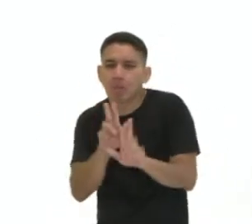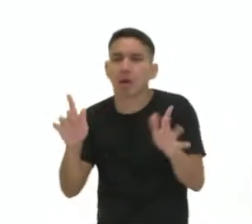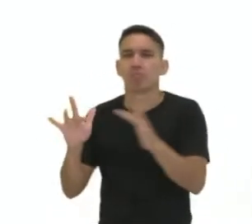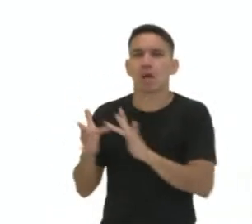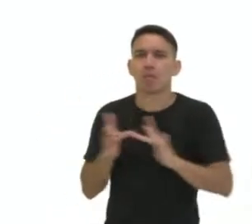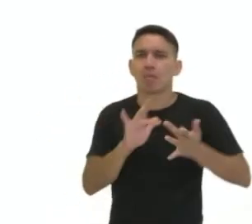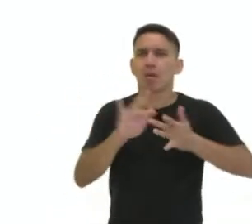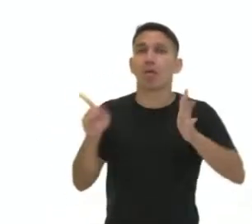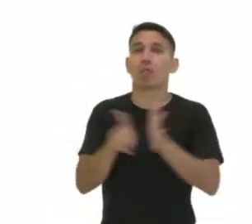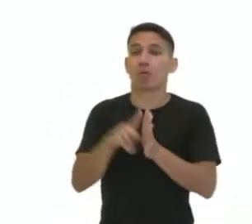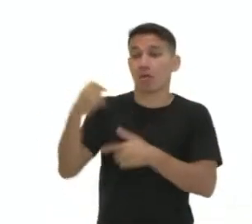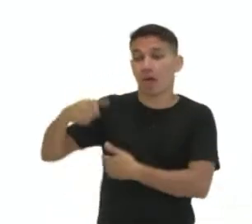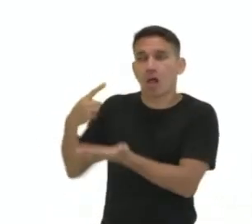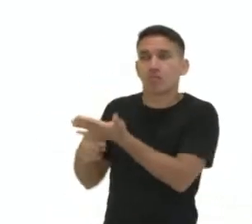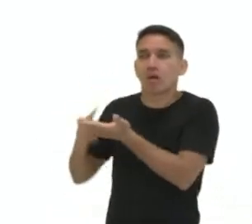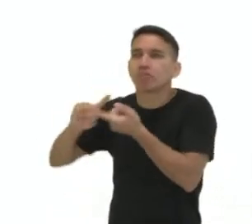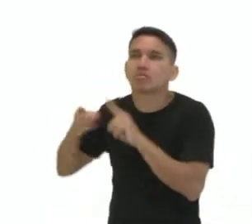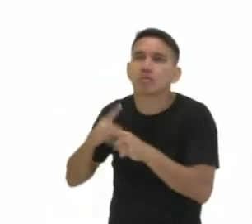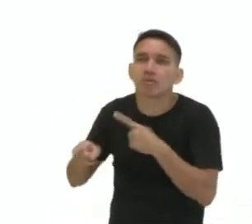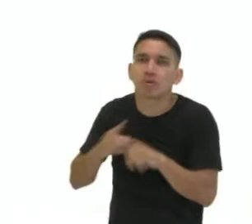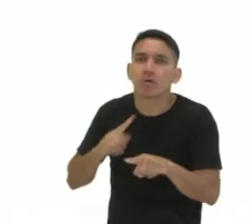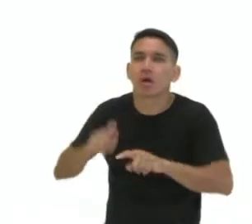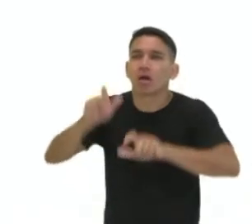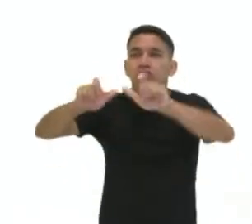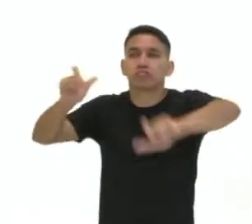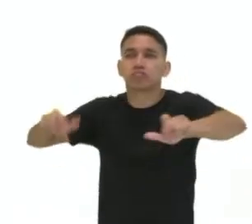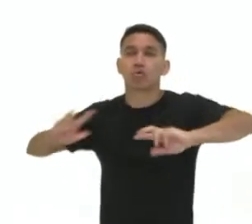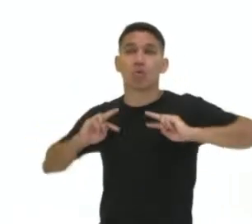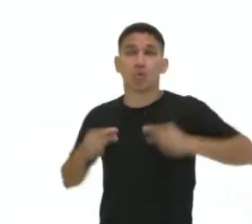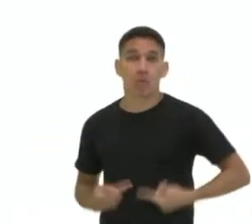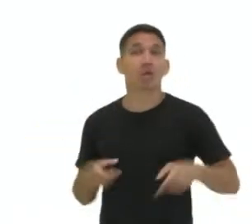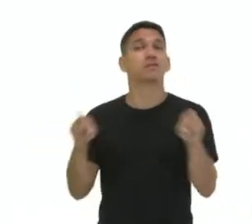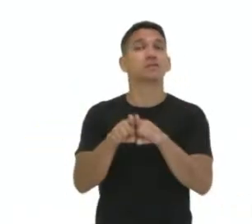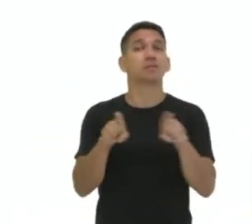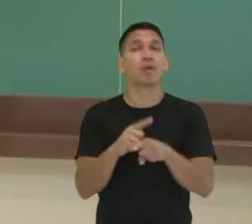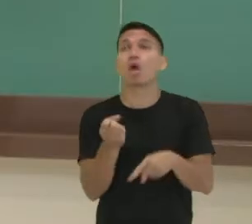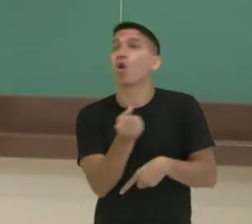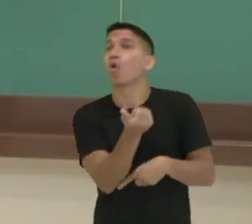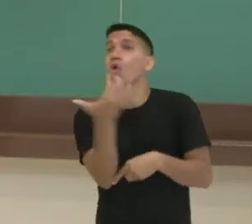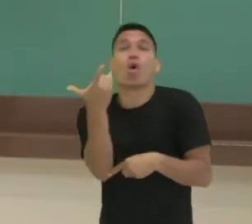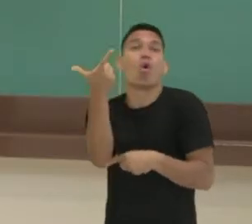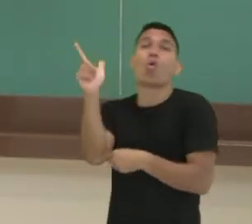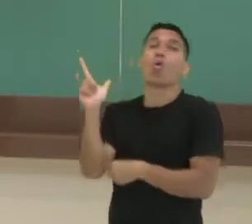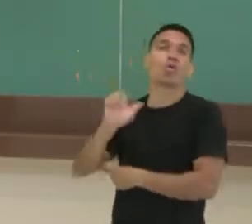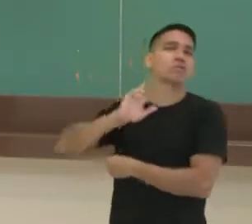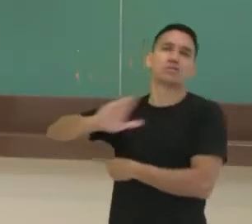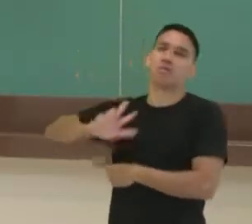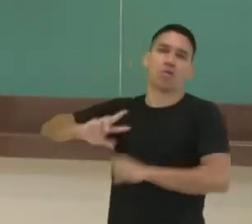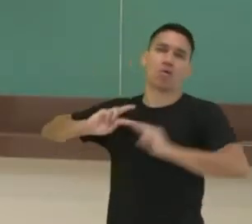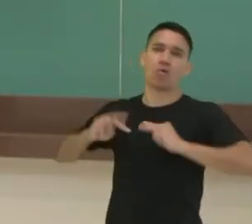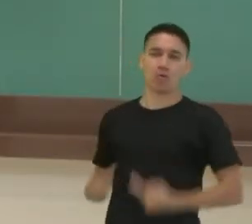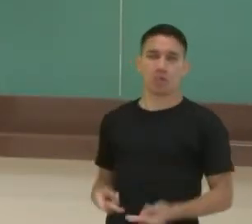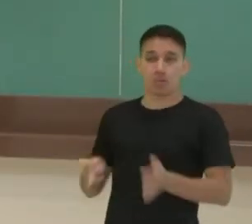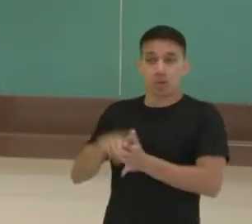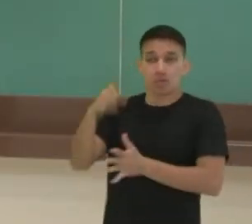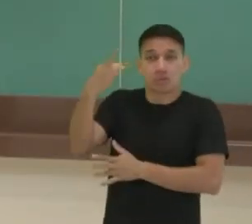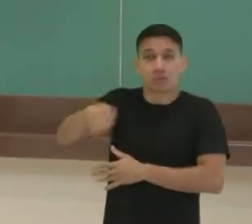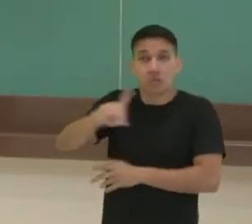seres humanos e não humanos que integram o seu universo social. Então vejam